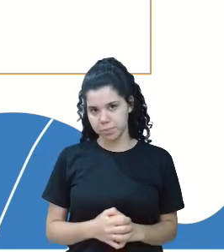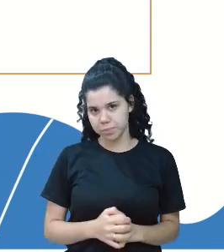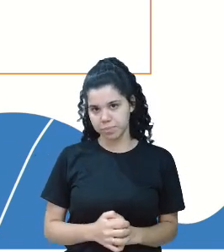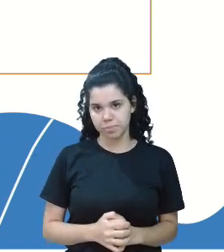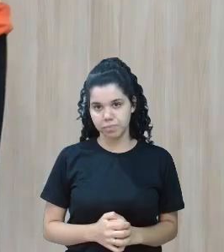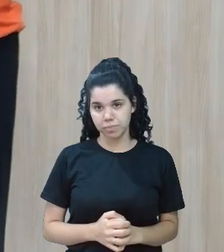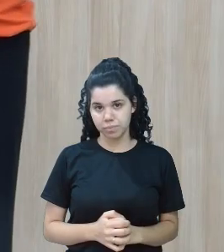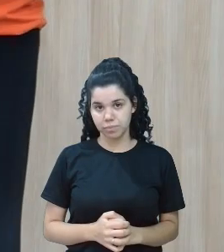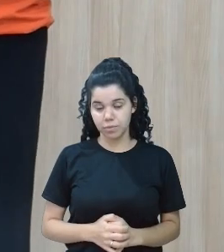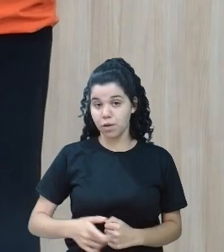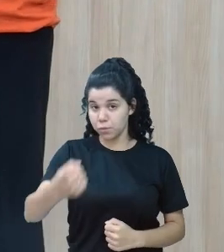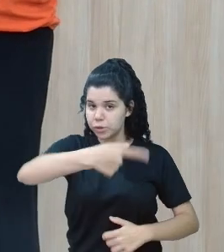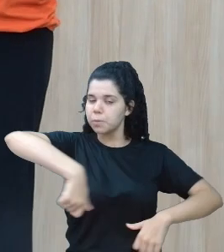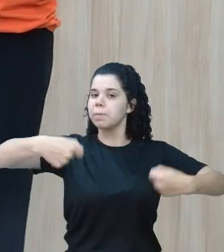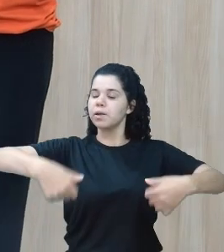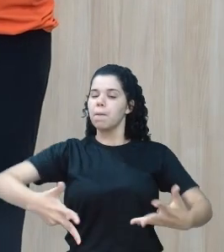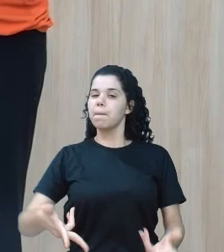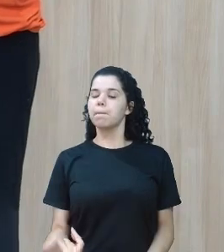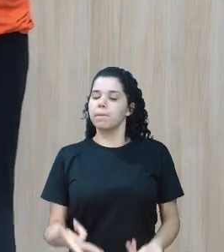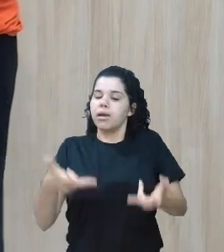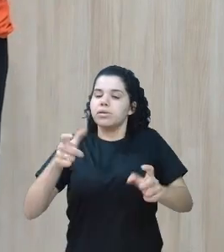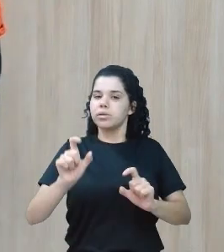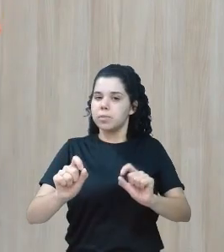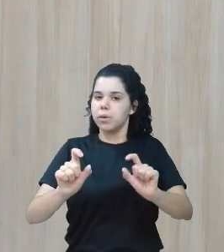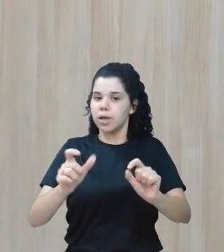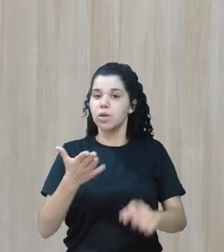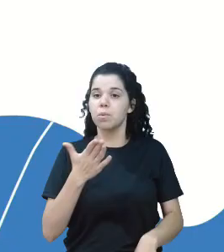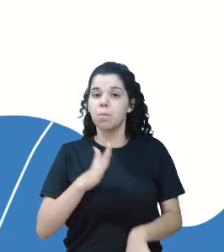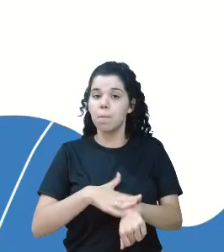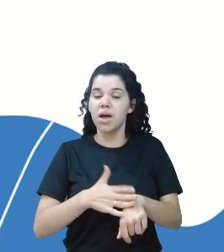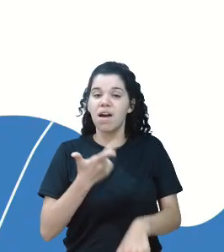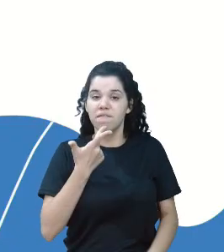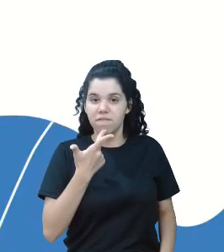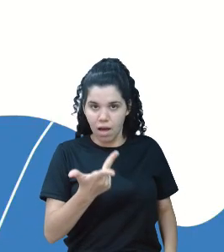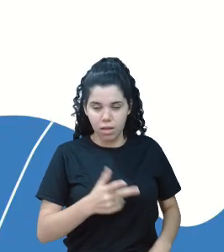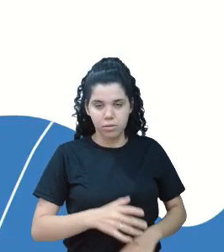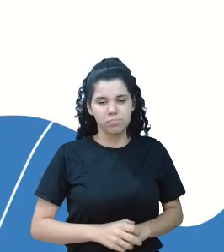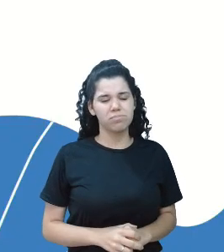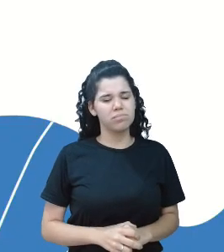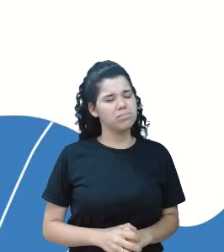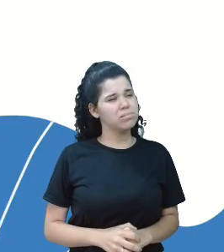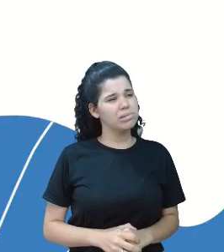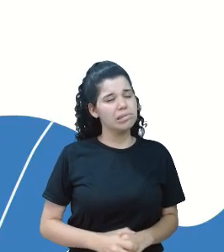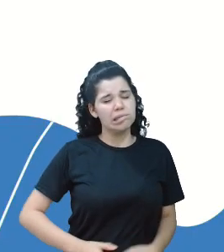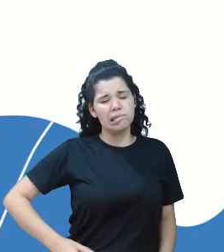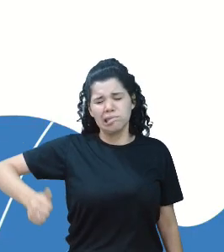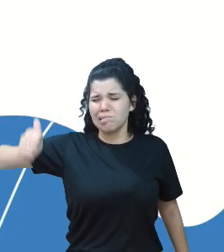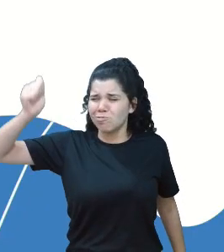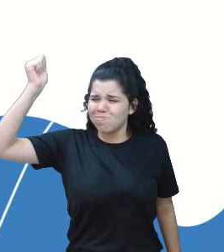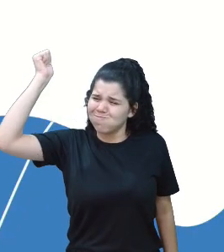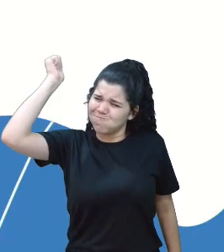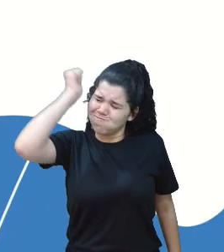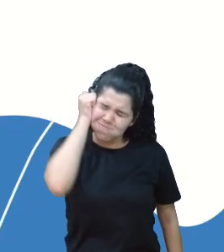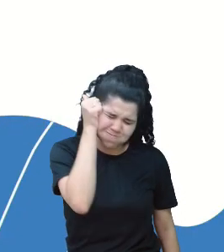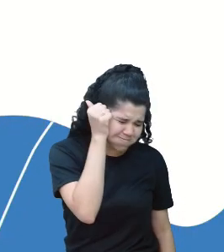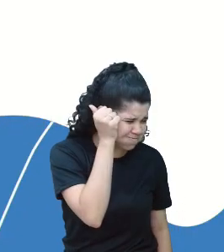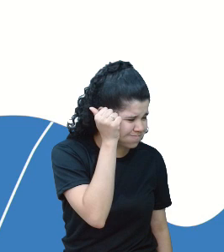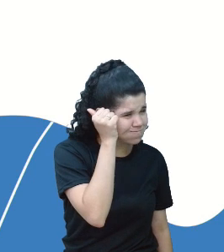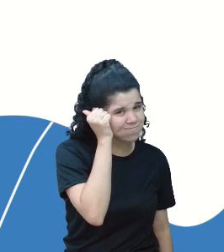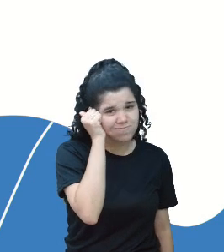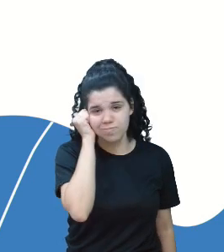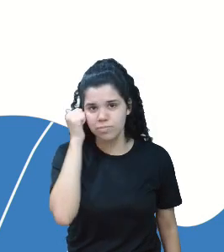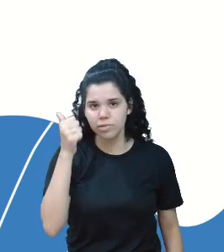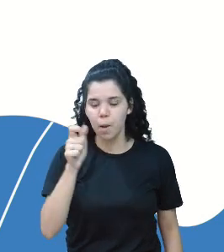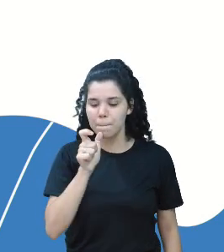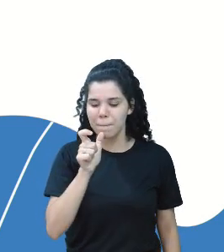Gente, vocês percebam que quando ela fala aqui, estou tão arrependida, mas